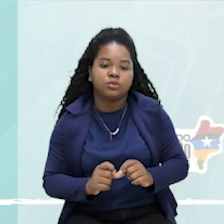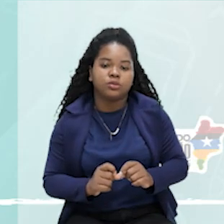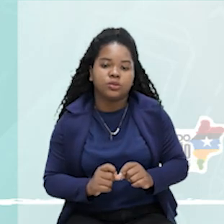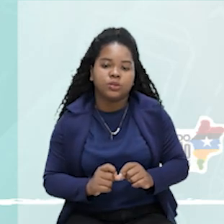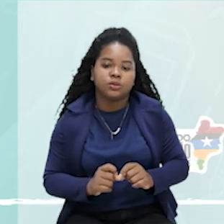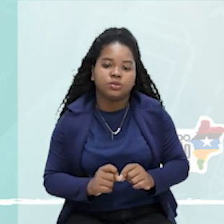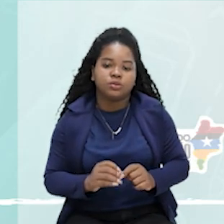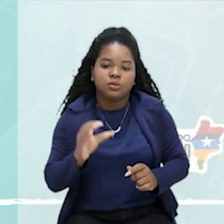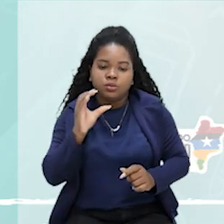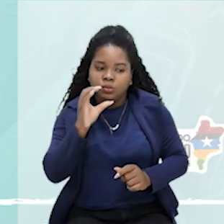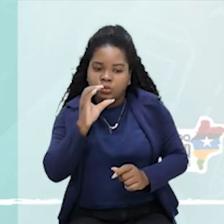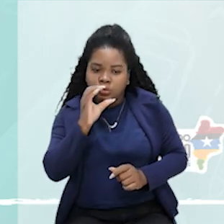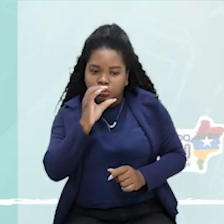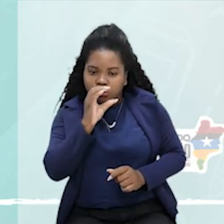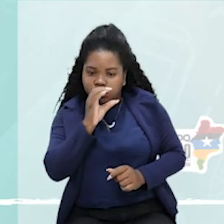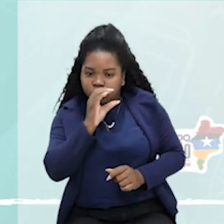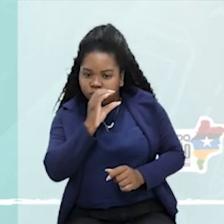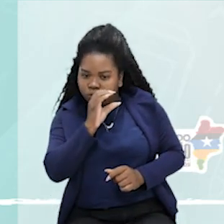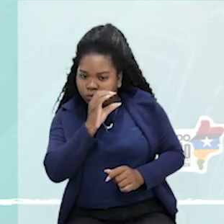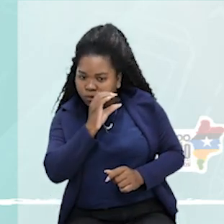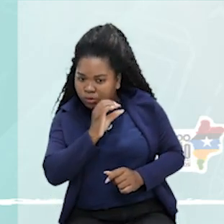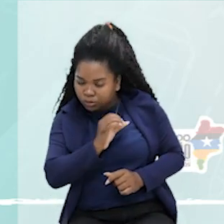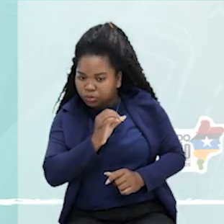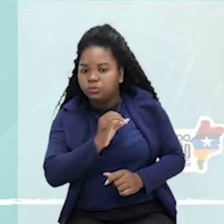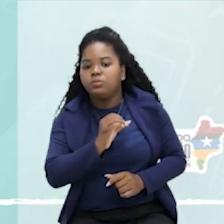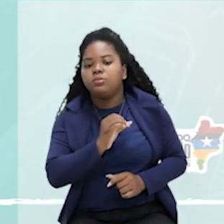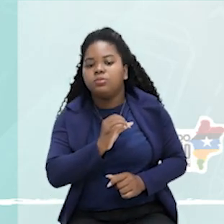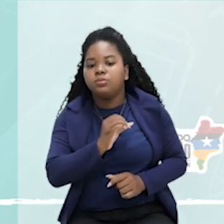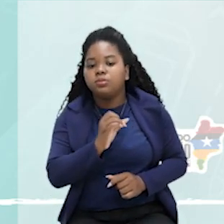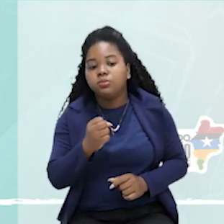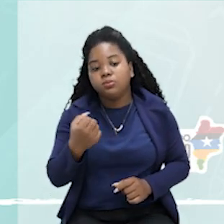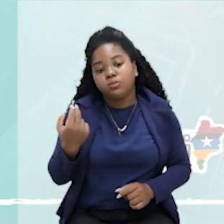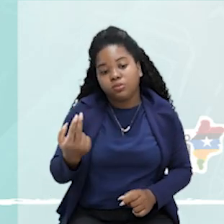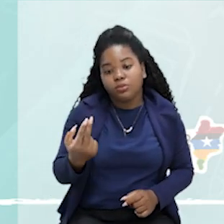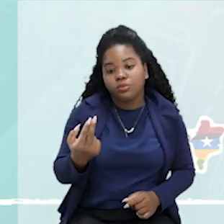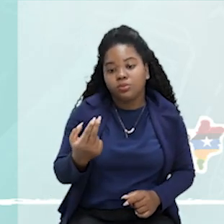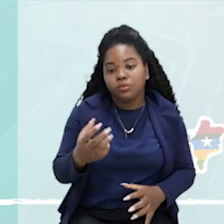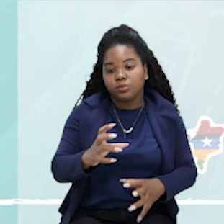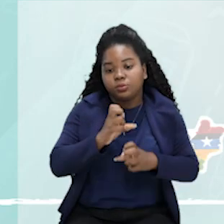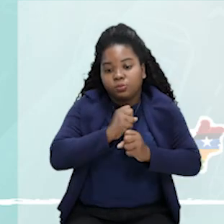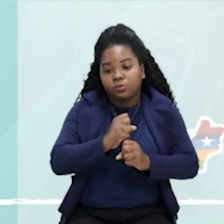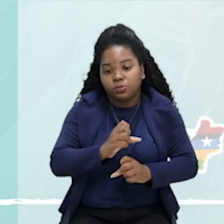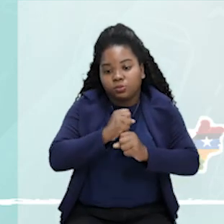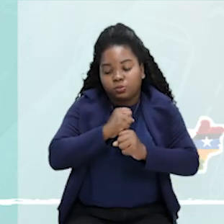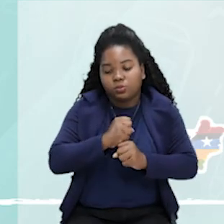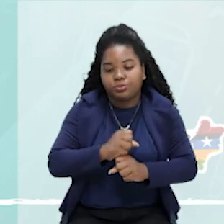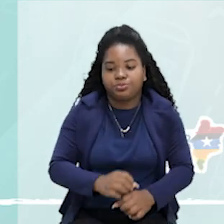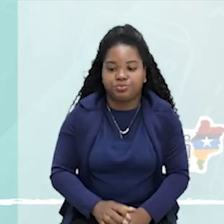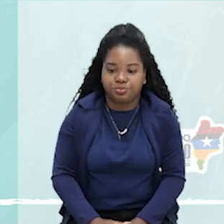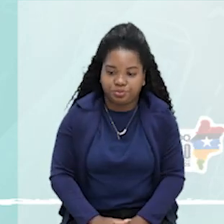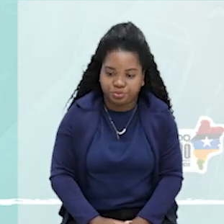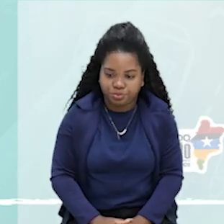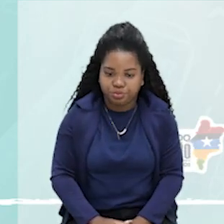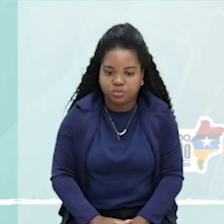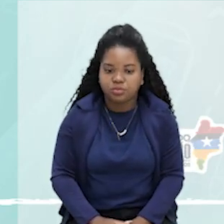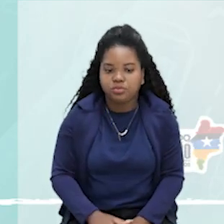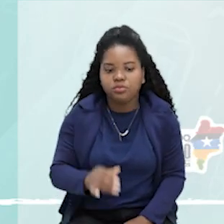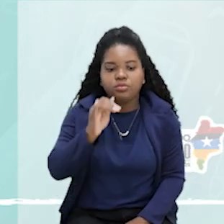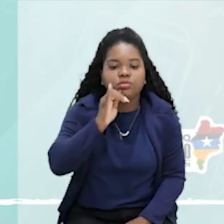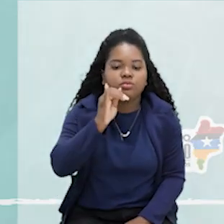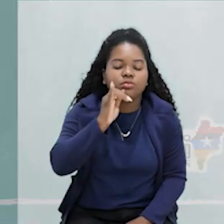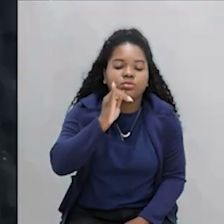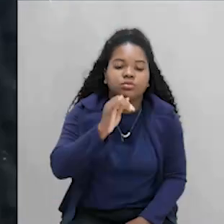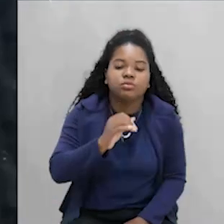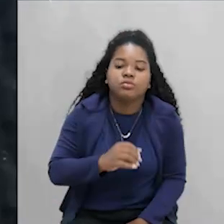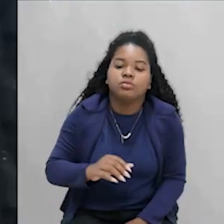aquecimento em condições adequadas ou sobre a ação de Agentes desidratantes Como por exemplo